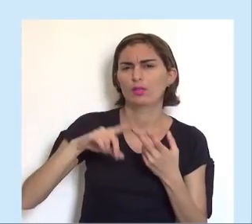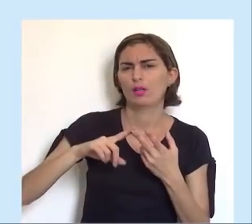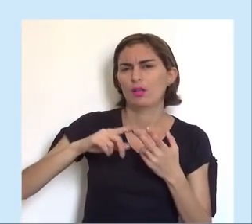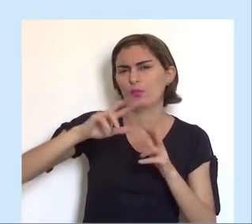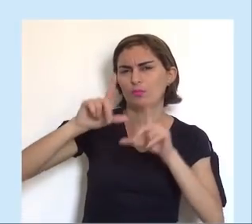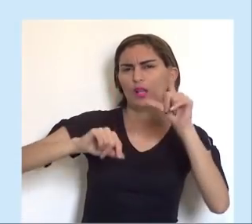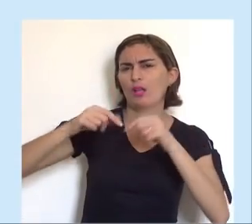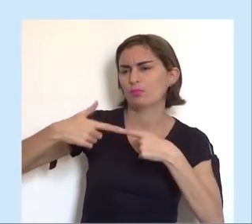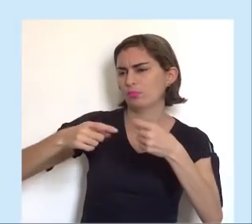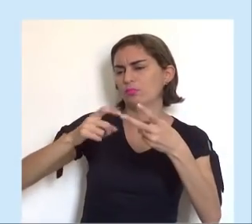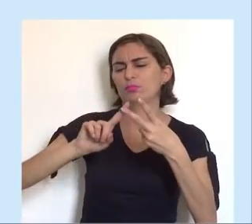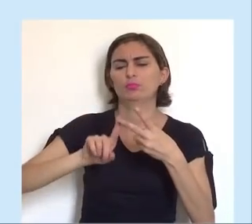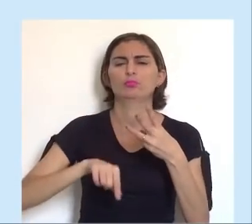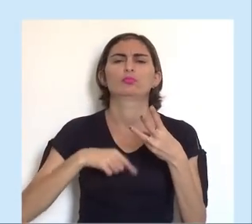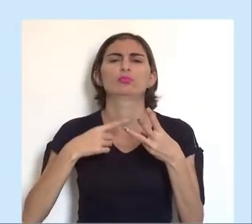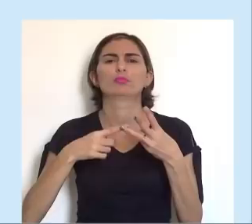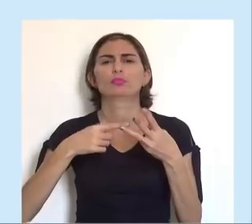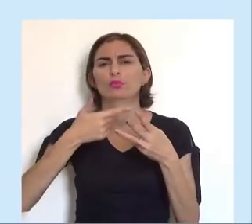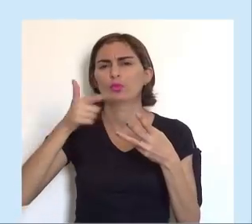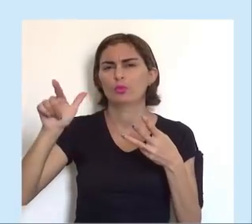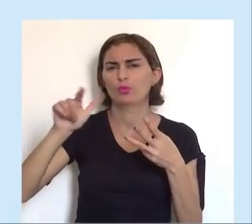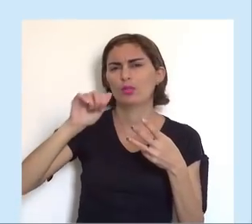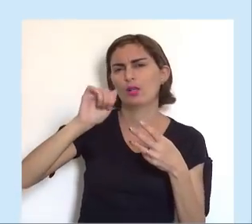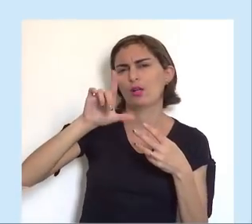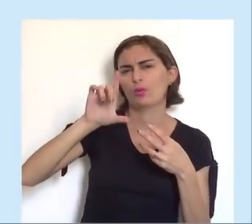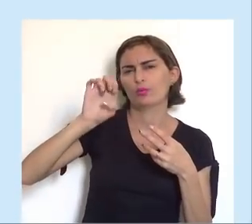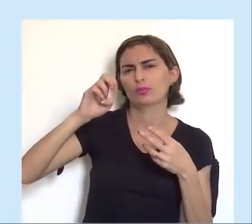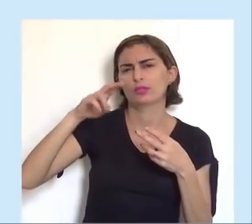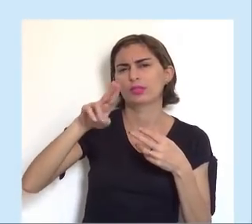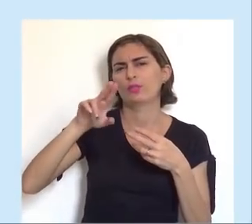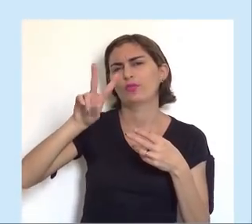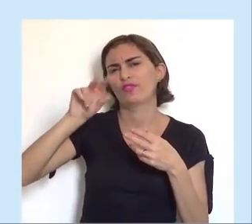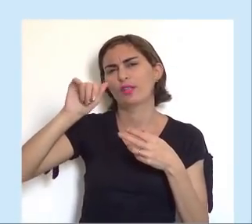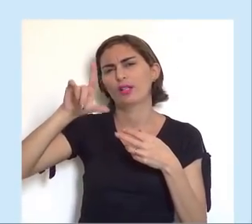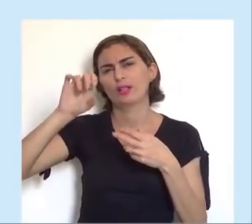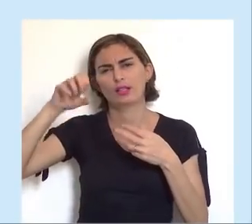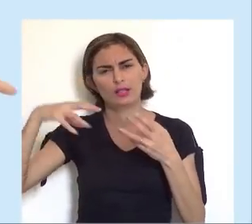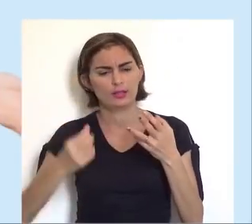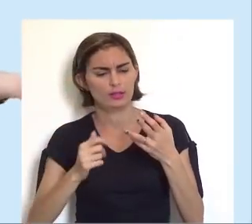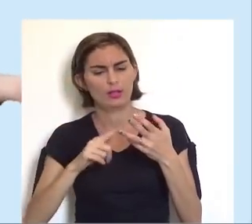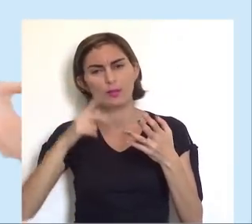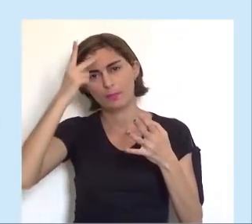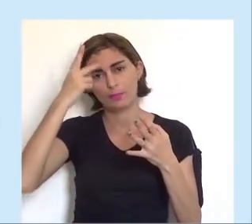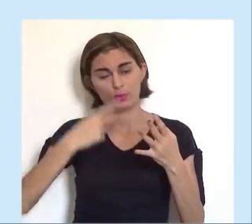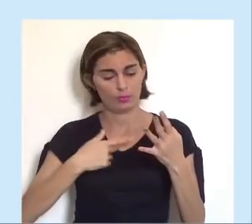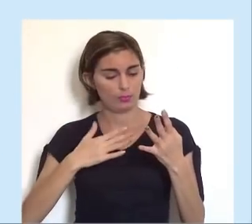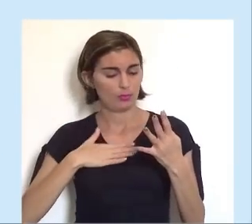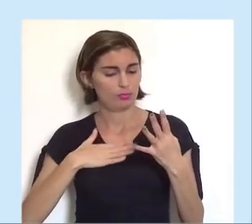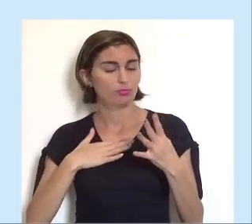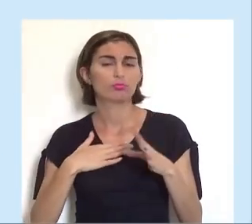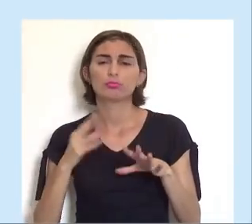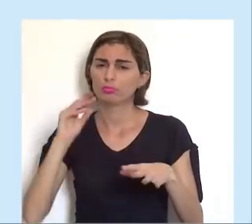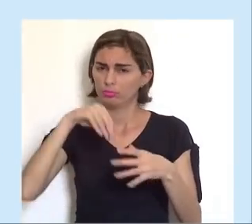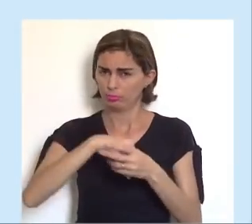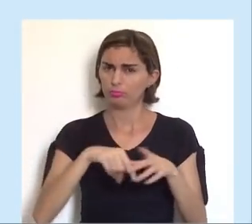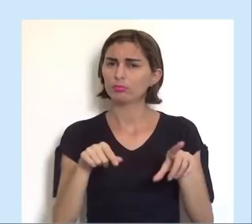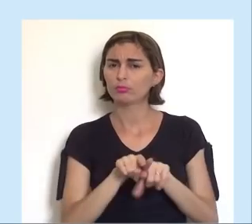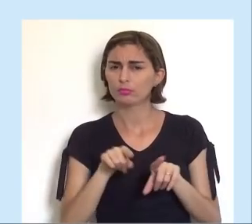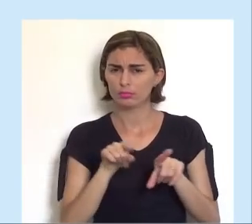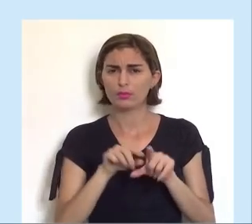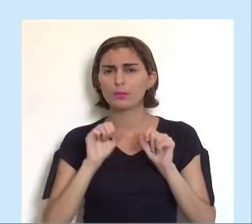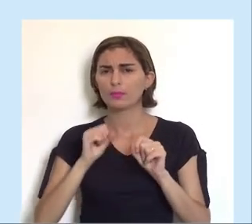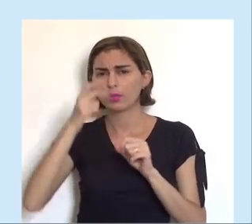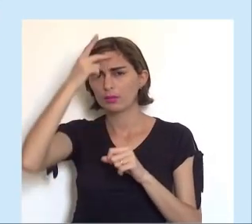entendeu? Coloquei também o Alceu Valença, gosto muito dele. E coloquei a minha própria pessoa nesse pote também. Podem